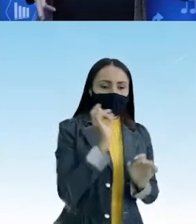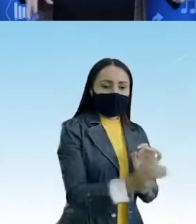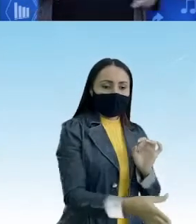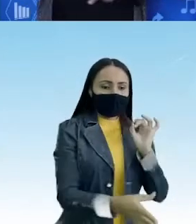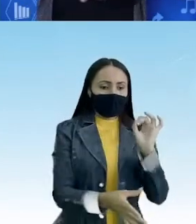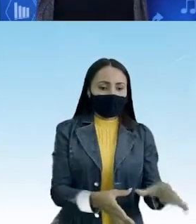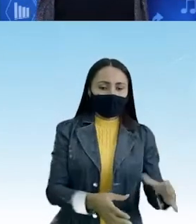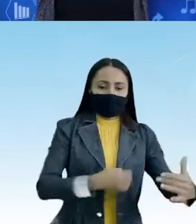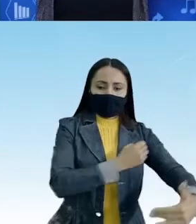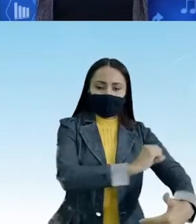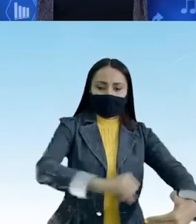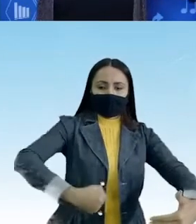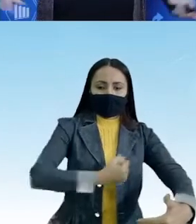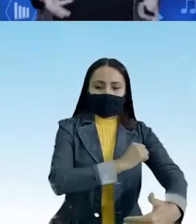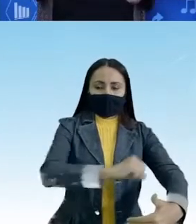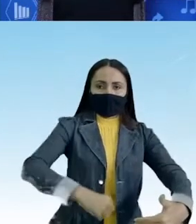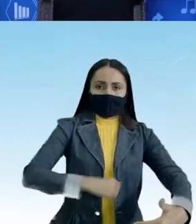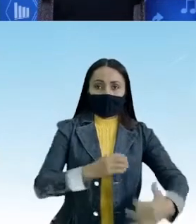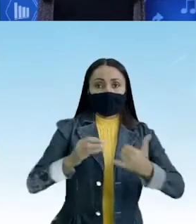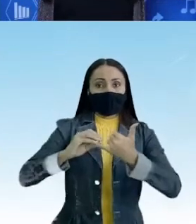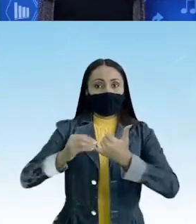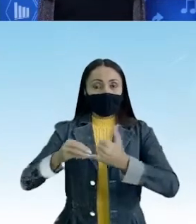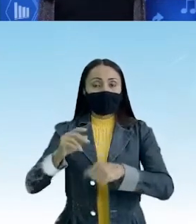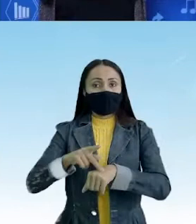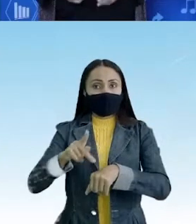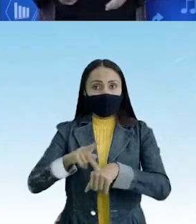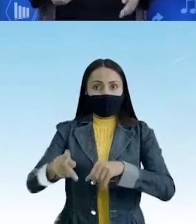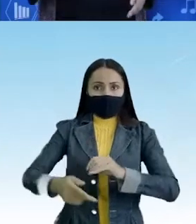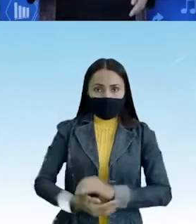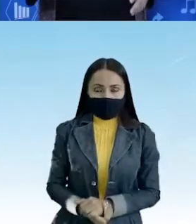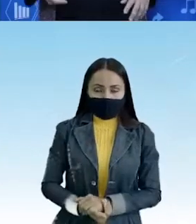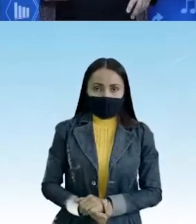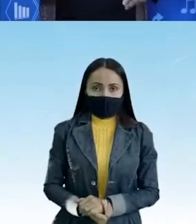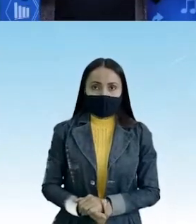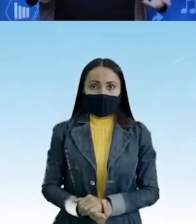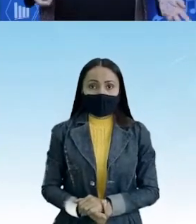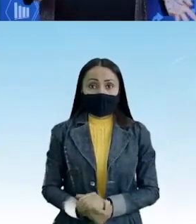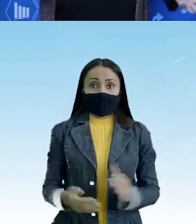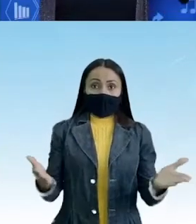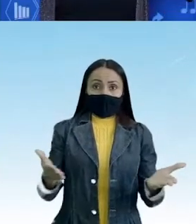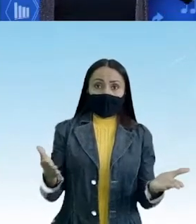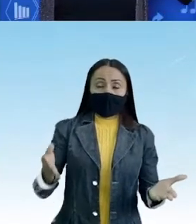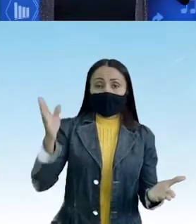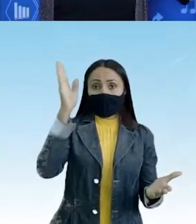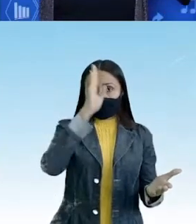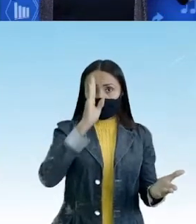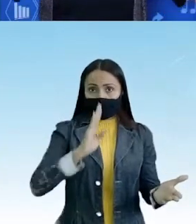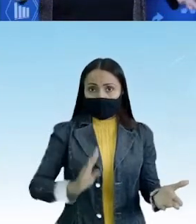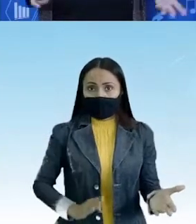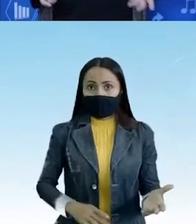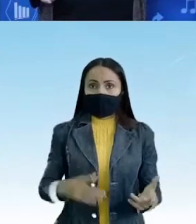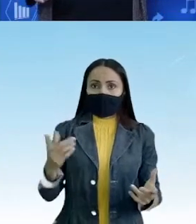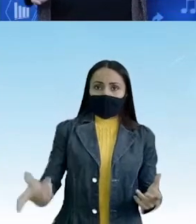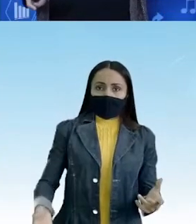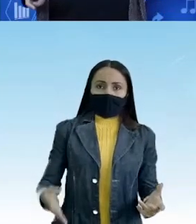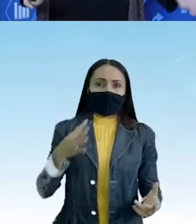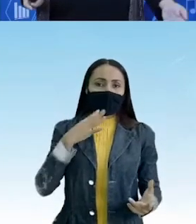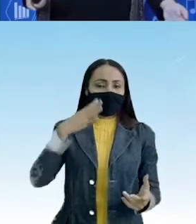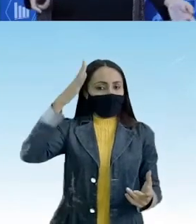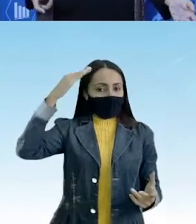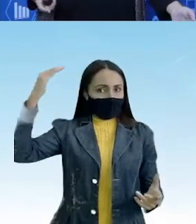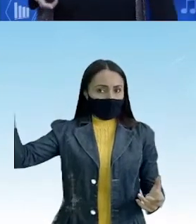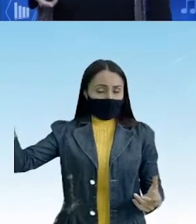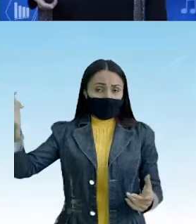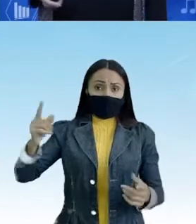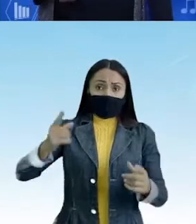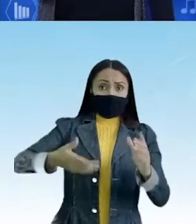aqui, outro, e fizeram a nossa feijoada. Hoje, a feijoada brasileira é conhecida mundialmente, tá? Mas era comida de